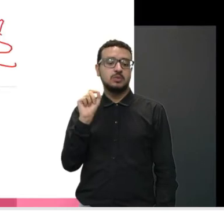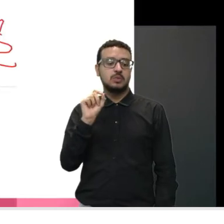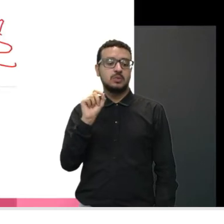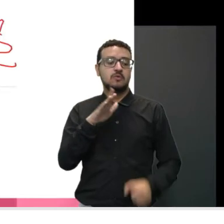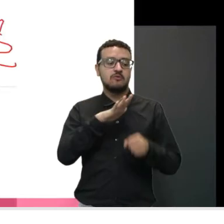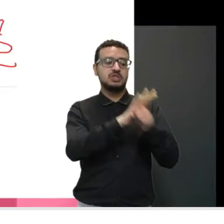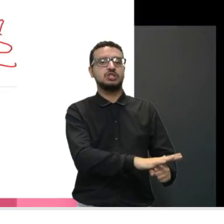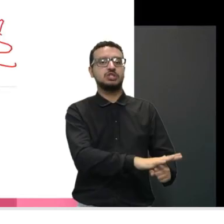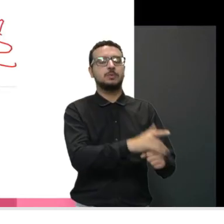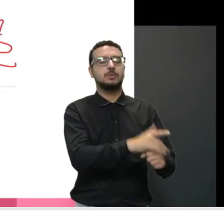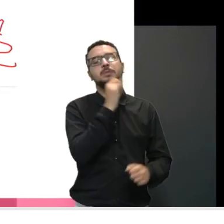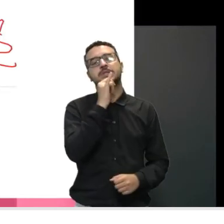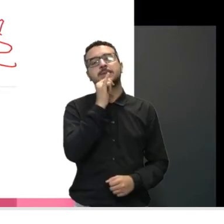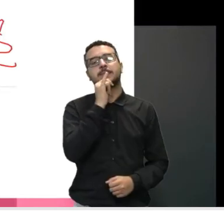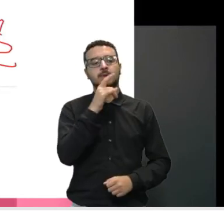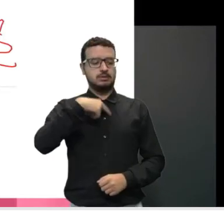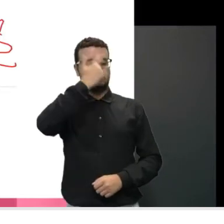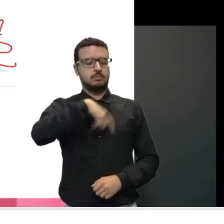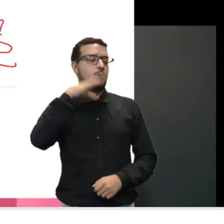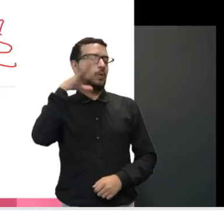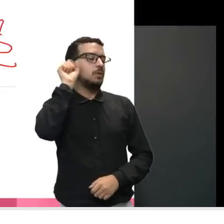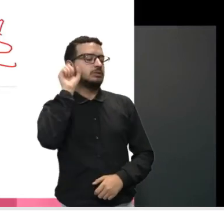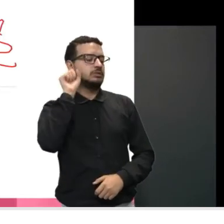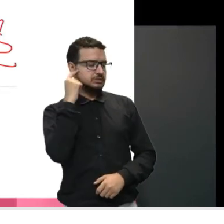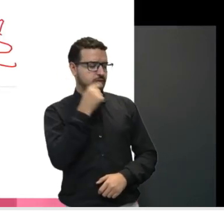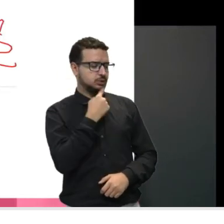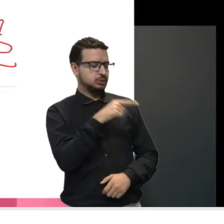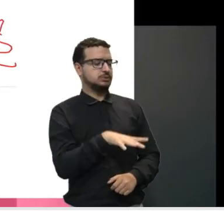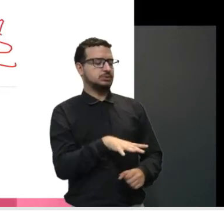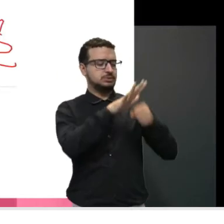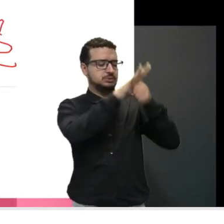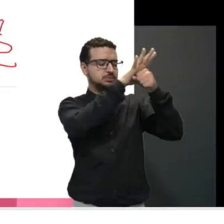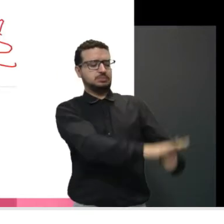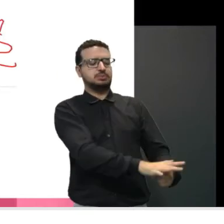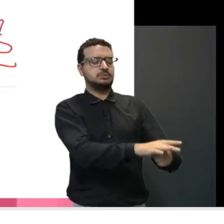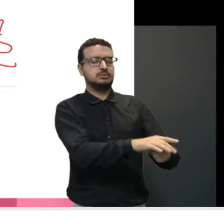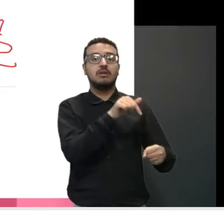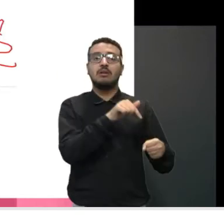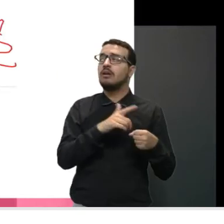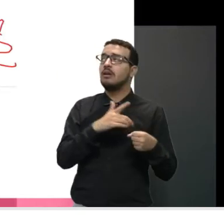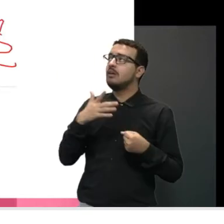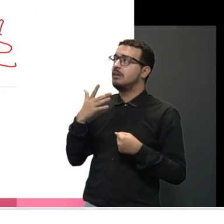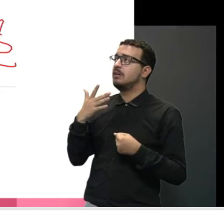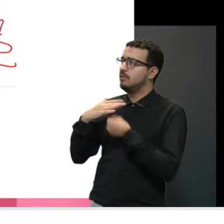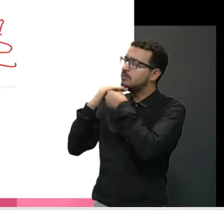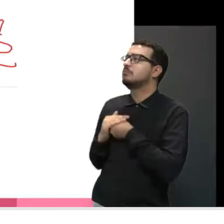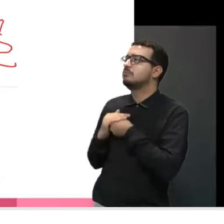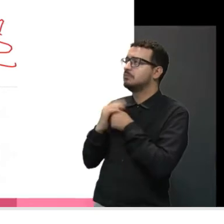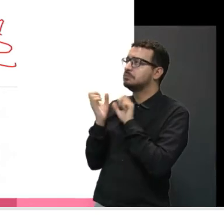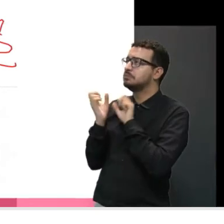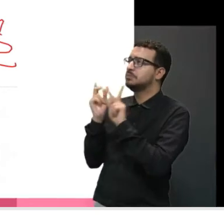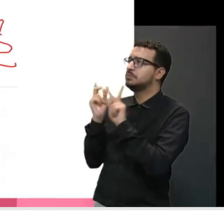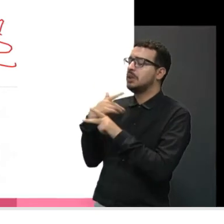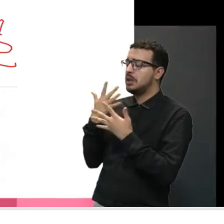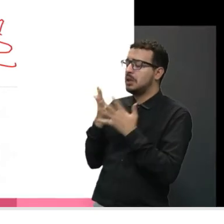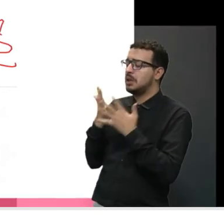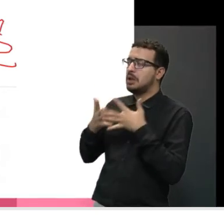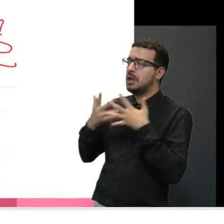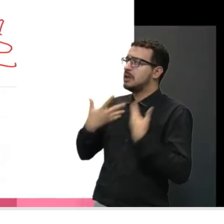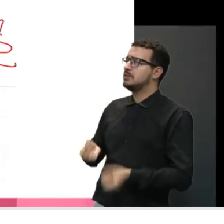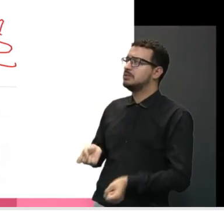própria língua e da sua condição, e é como se eles observassem o ouvinte, vendo o ouvinte como um